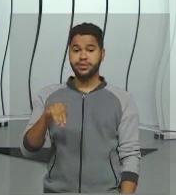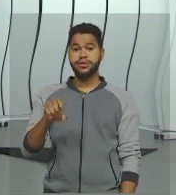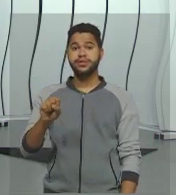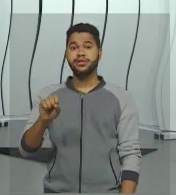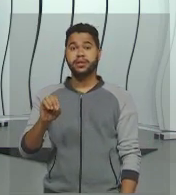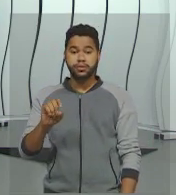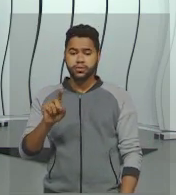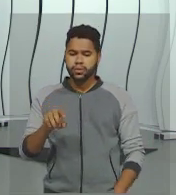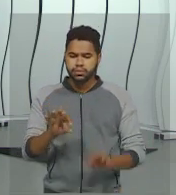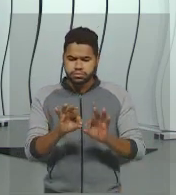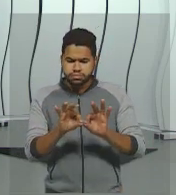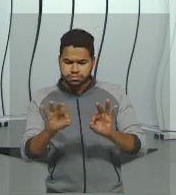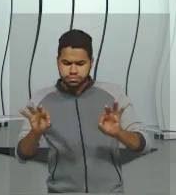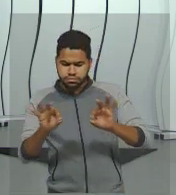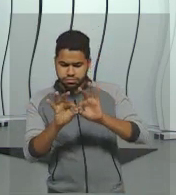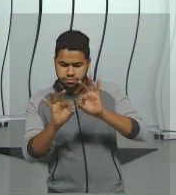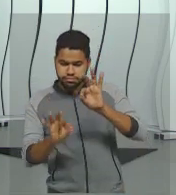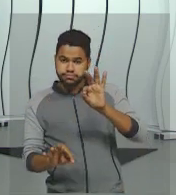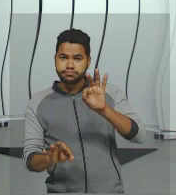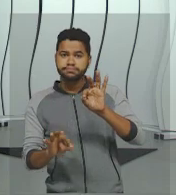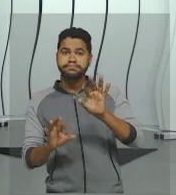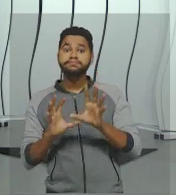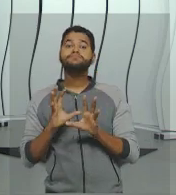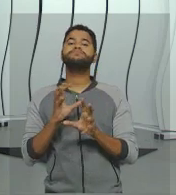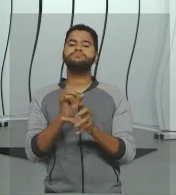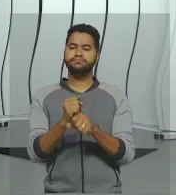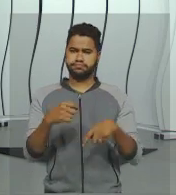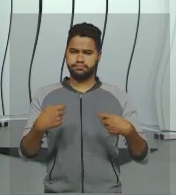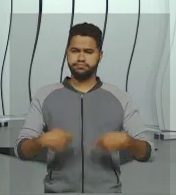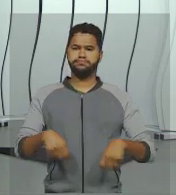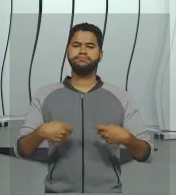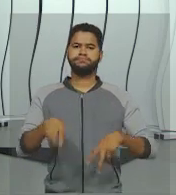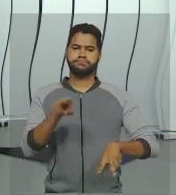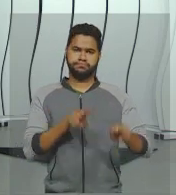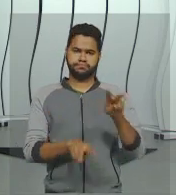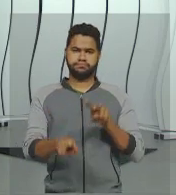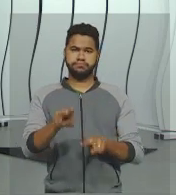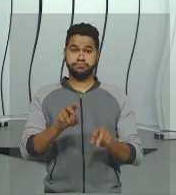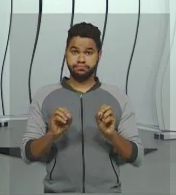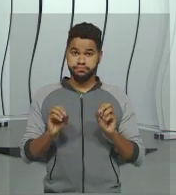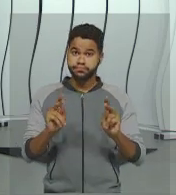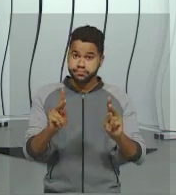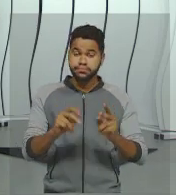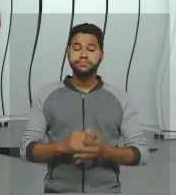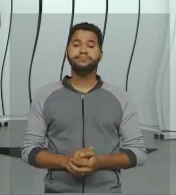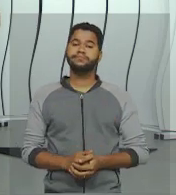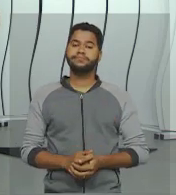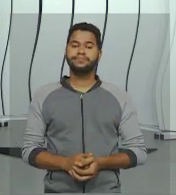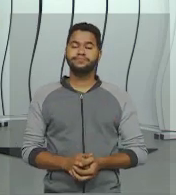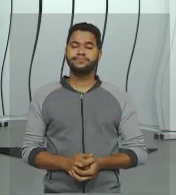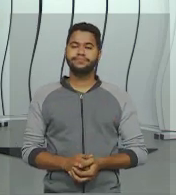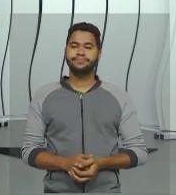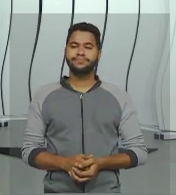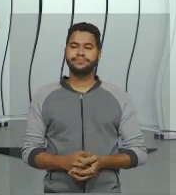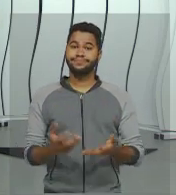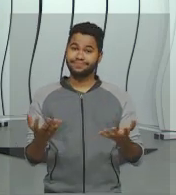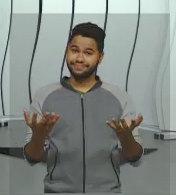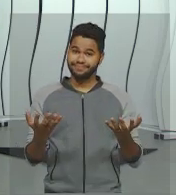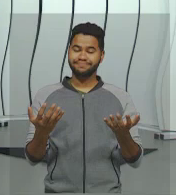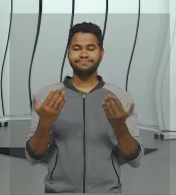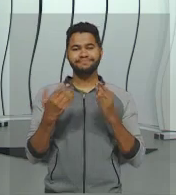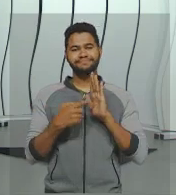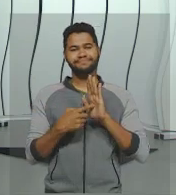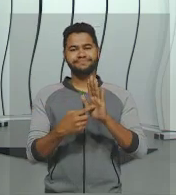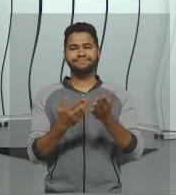precisa ser levado em consideração na hora de fazer a análise, ok? Bom, e aqui eu quero apresentar